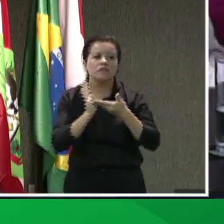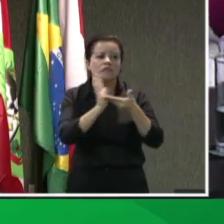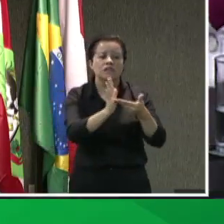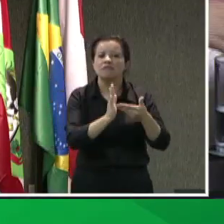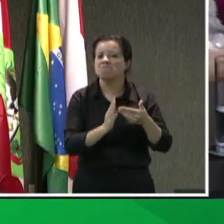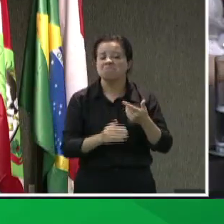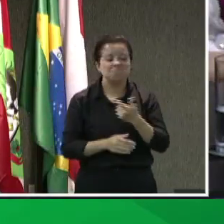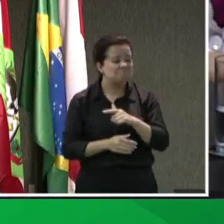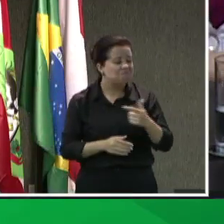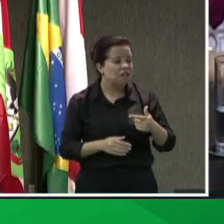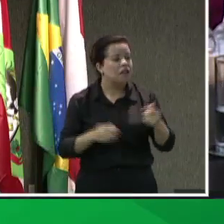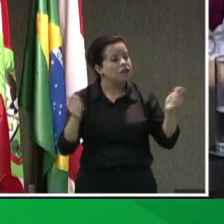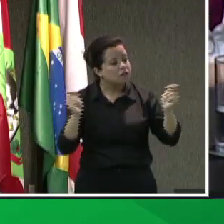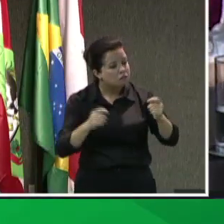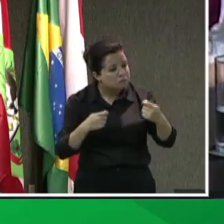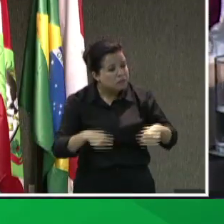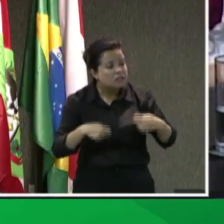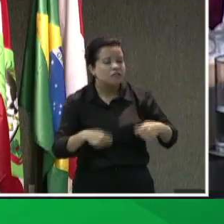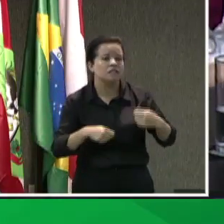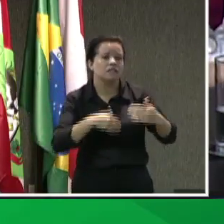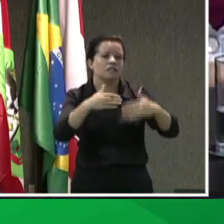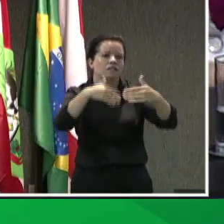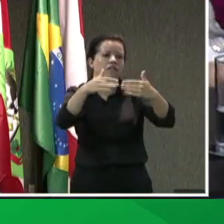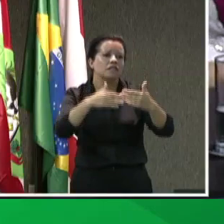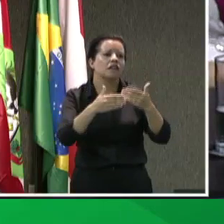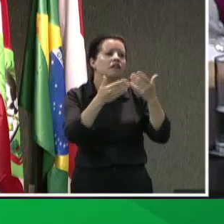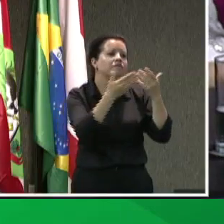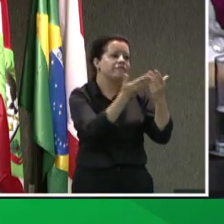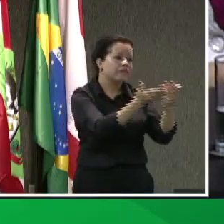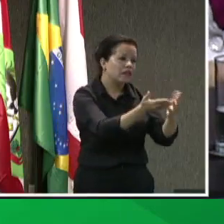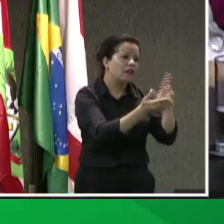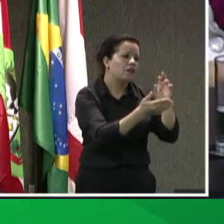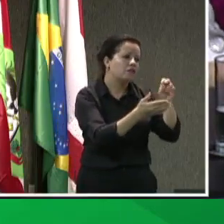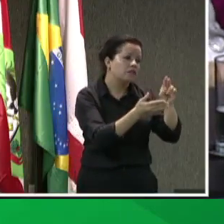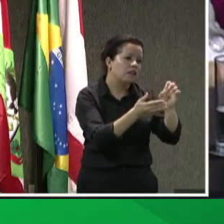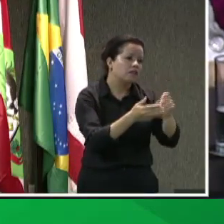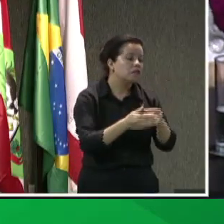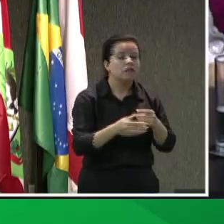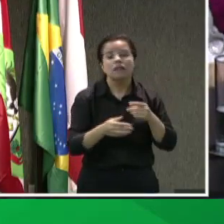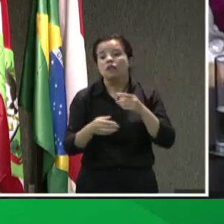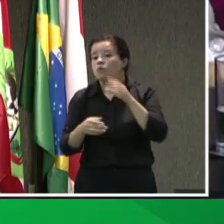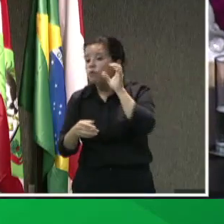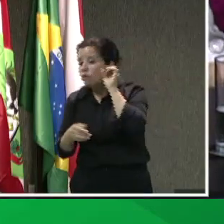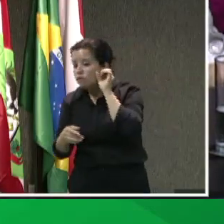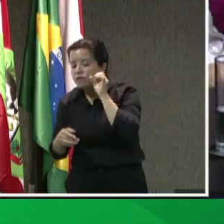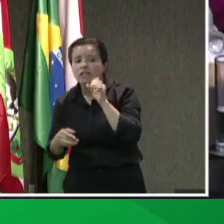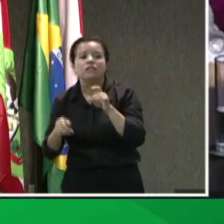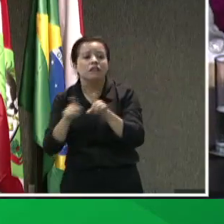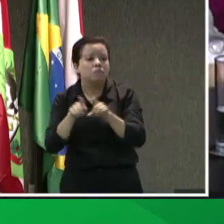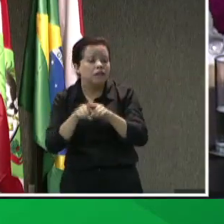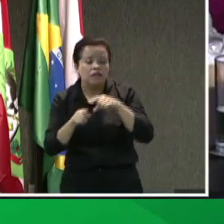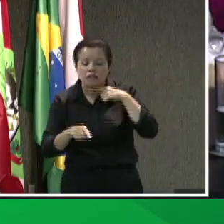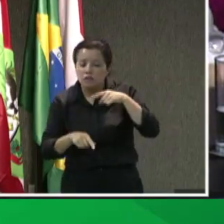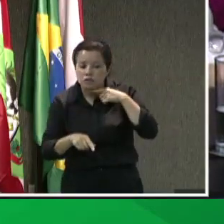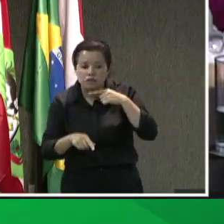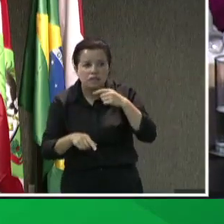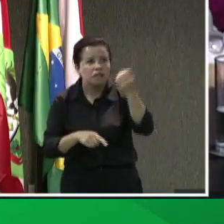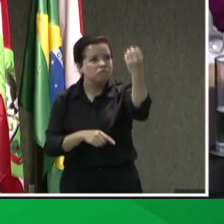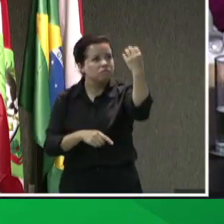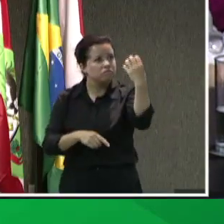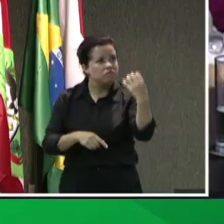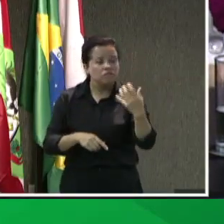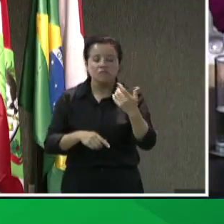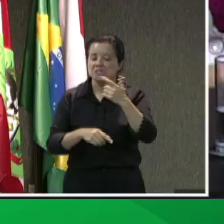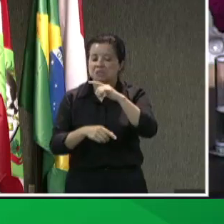que avançar. Esse quesito, eu digo para ti, Ronério, que até para ouvinte está difícil. Sinalização de trânsito não tem, nós estamos numa